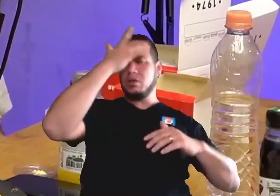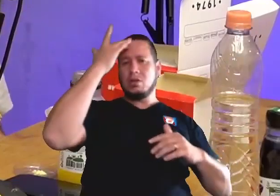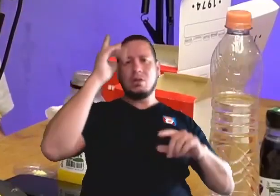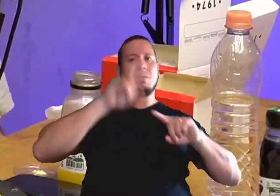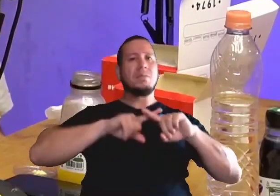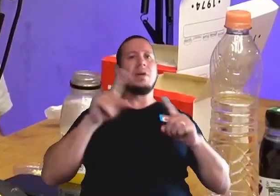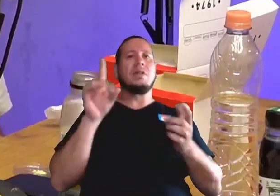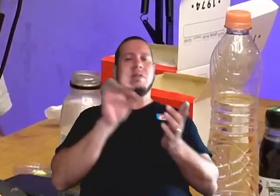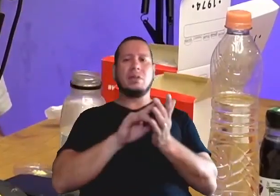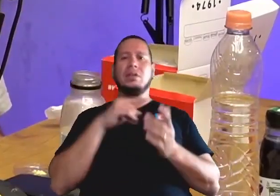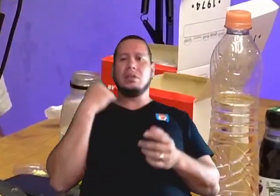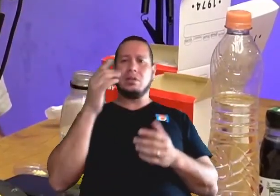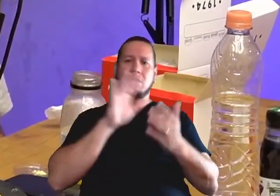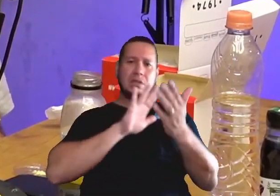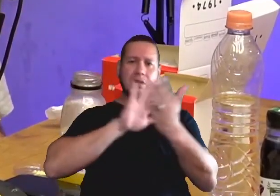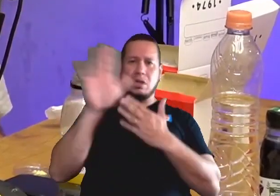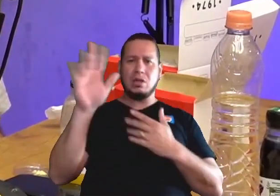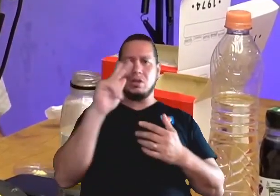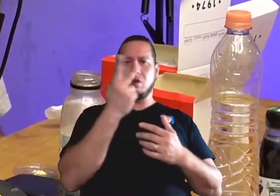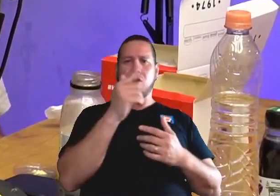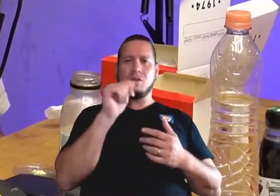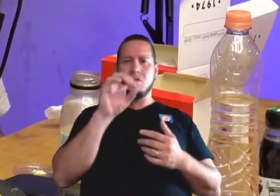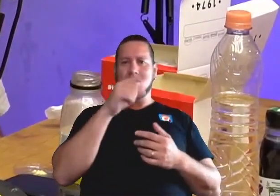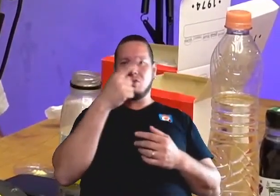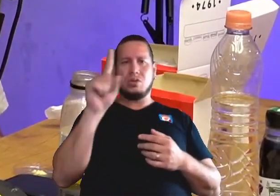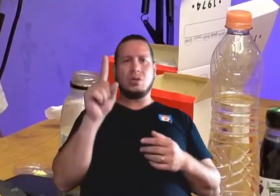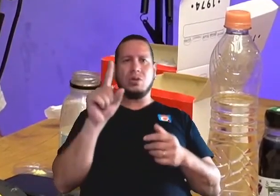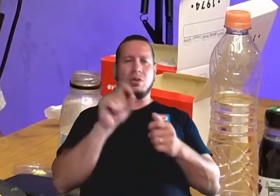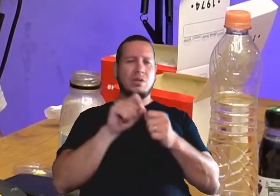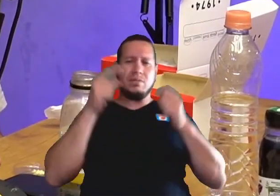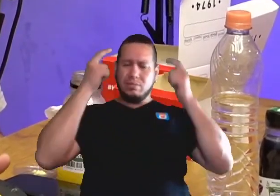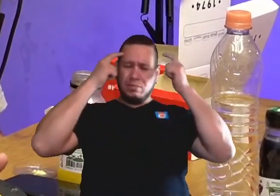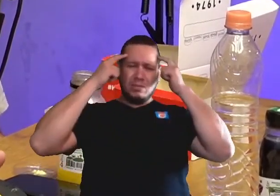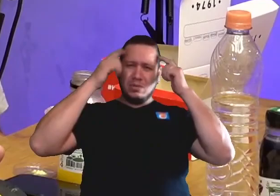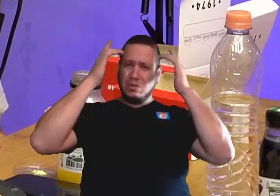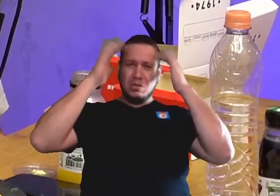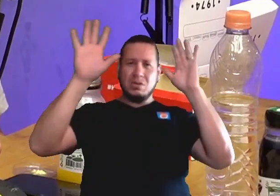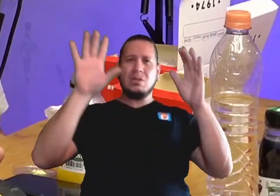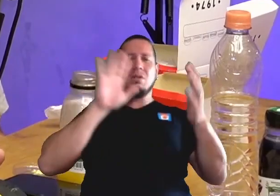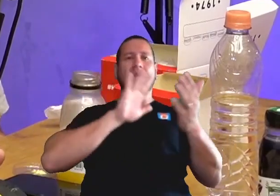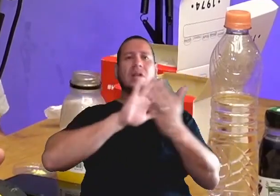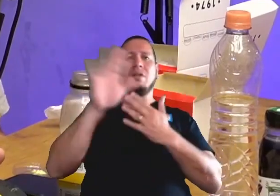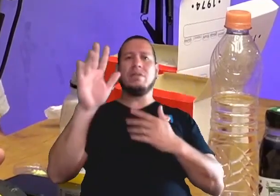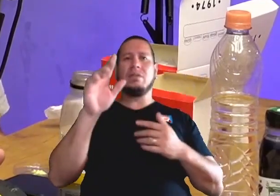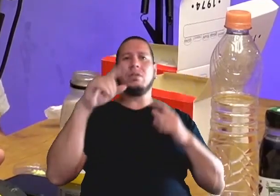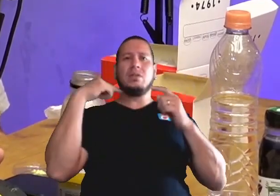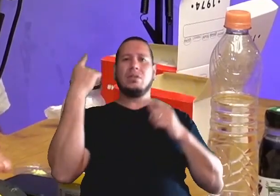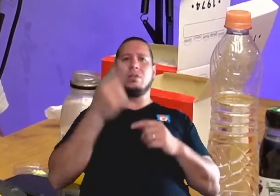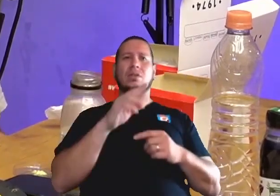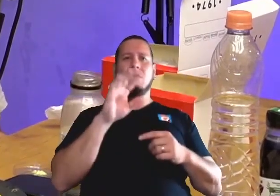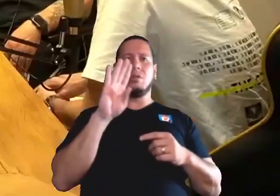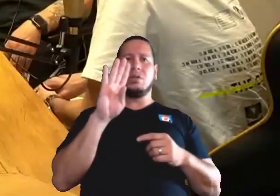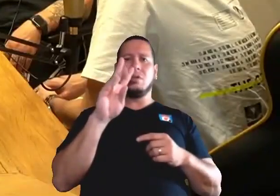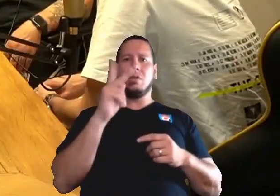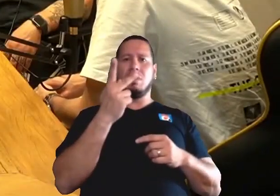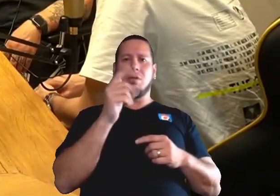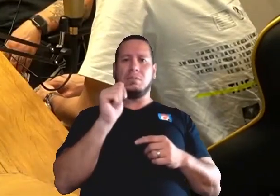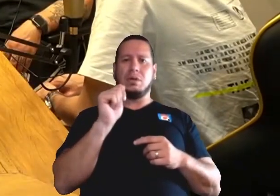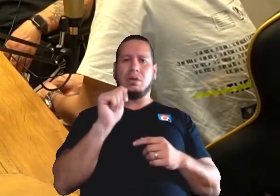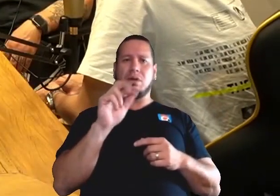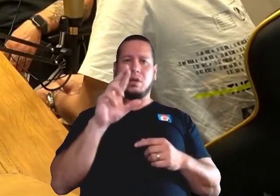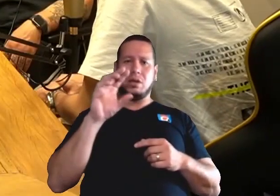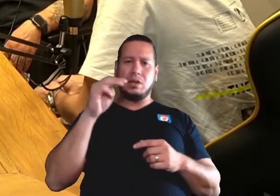E aí saindo de lá mano Chorão e vem todo não sei da cabeça dele levar mais para o Bahamas lá do nada